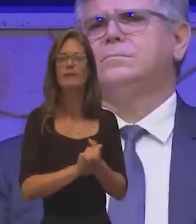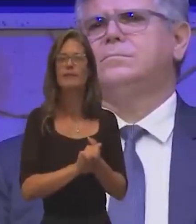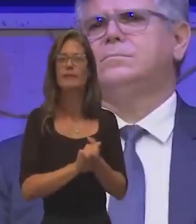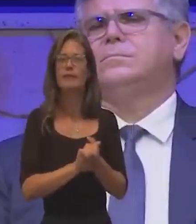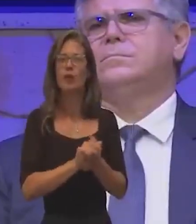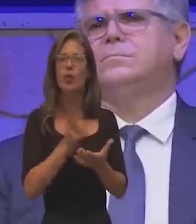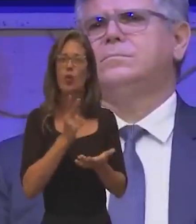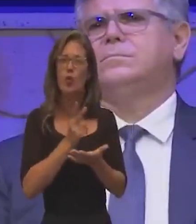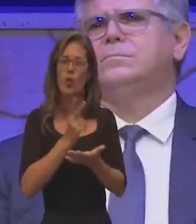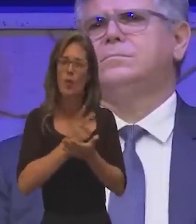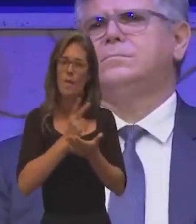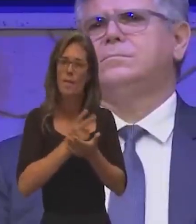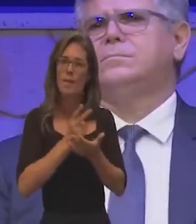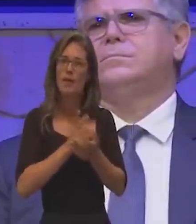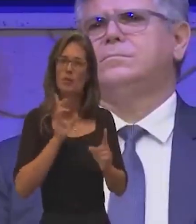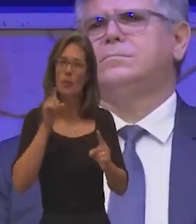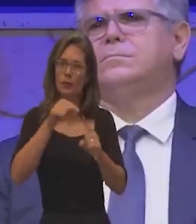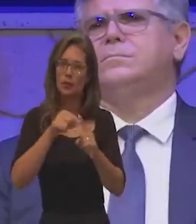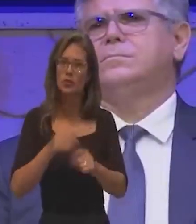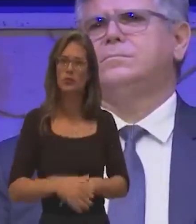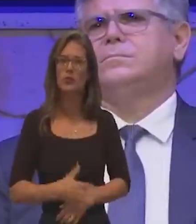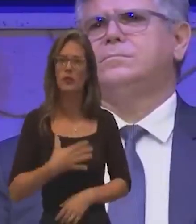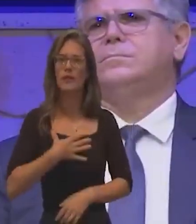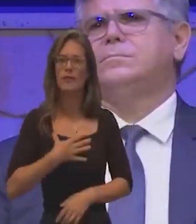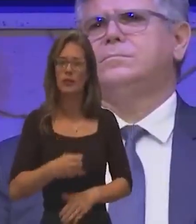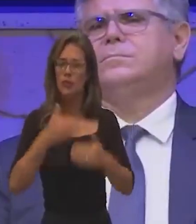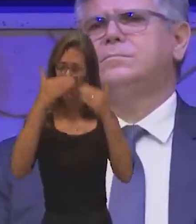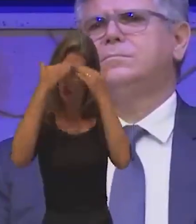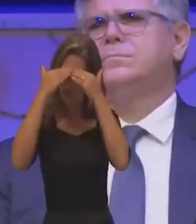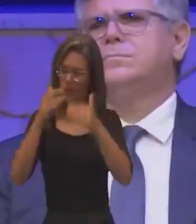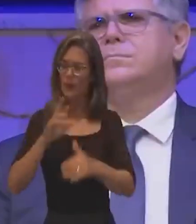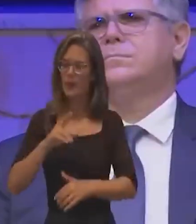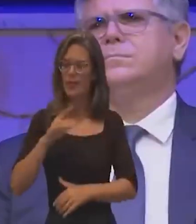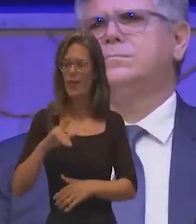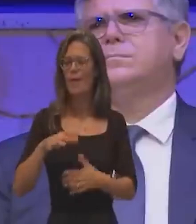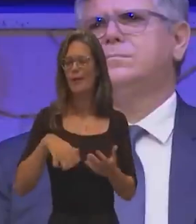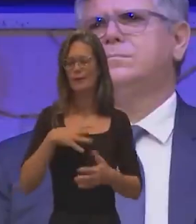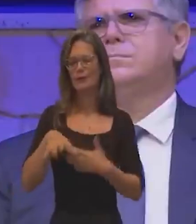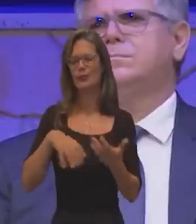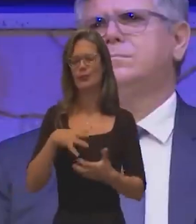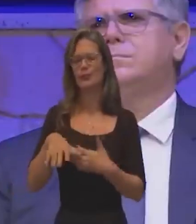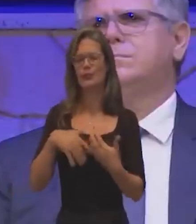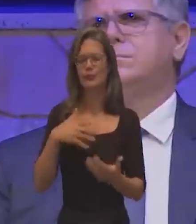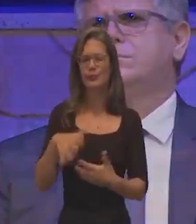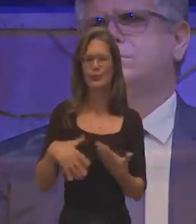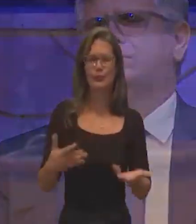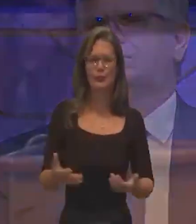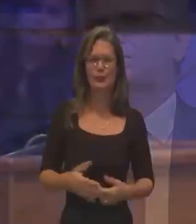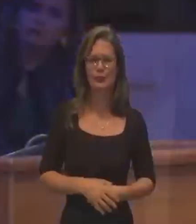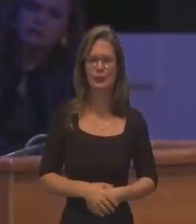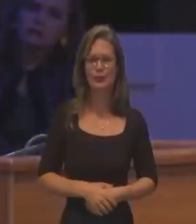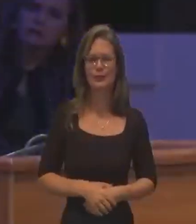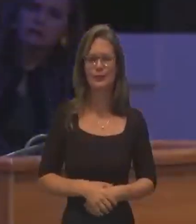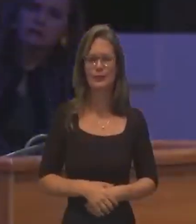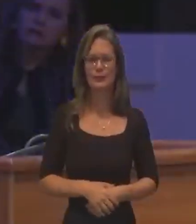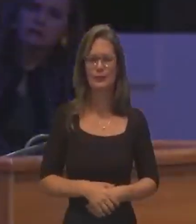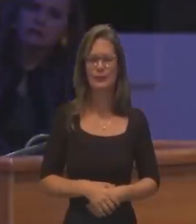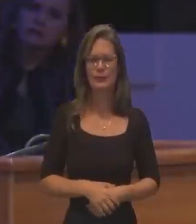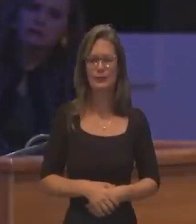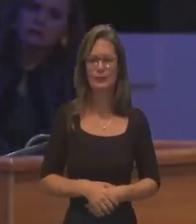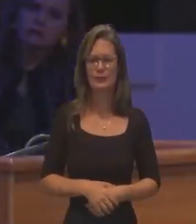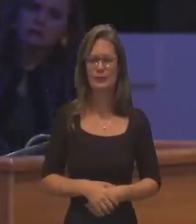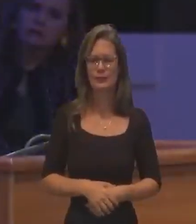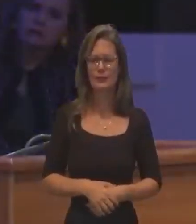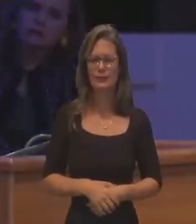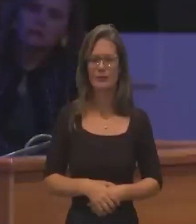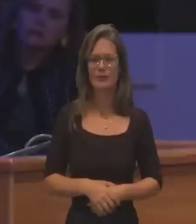rebeldes, que pensam e contam até 10 antes mesmo de